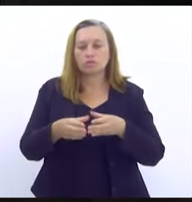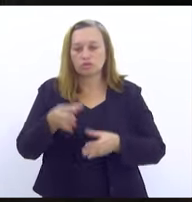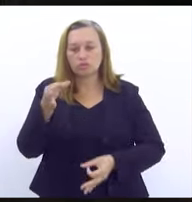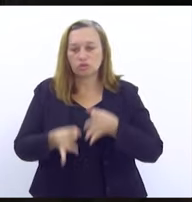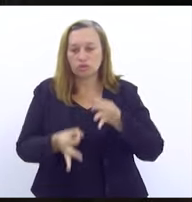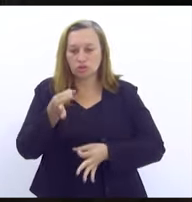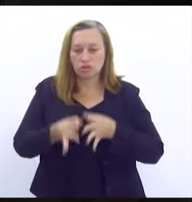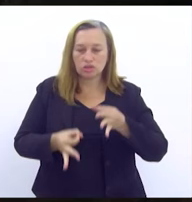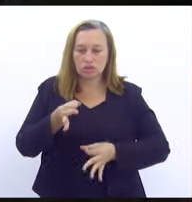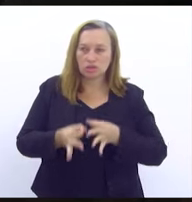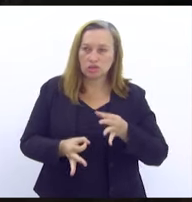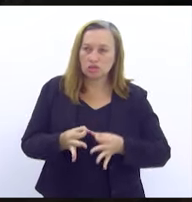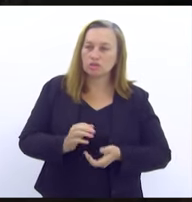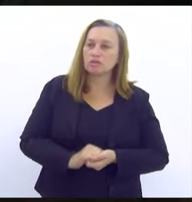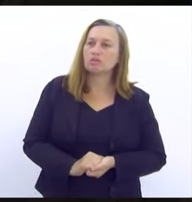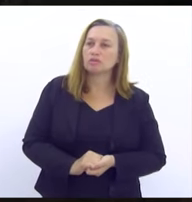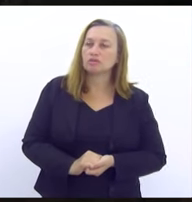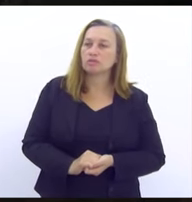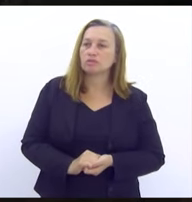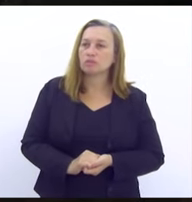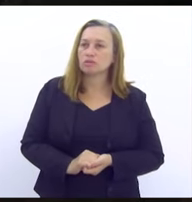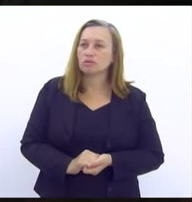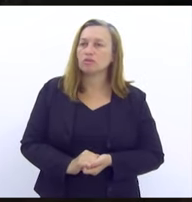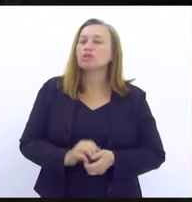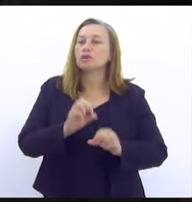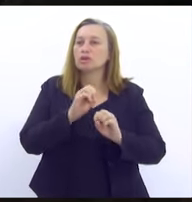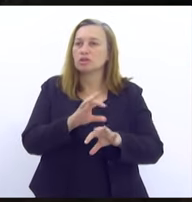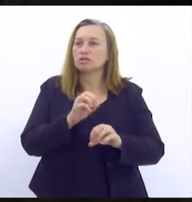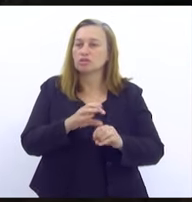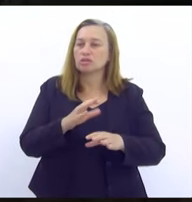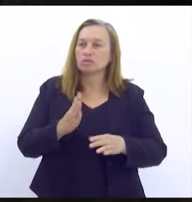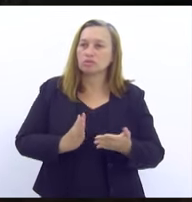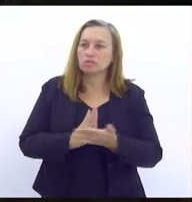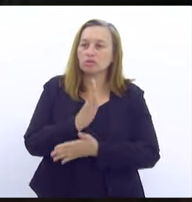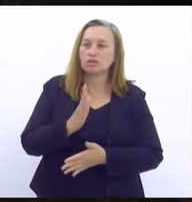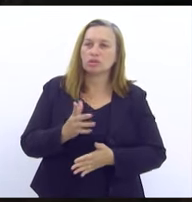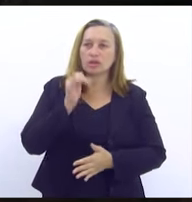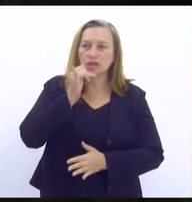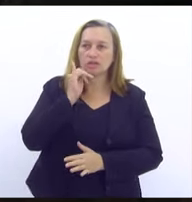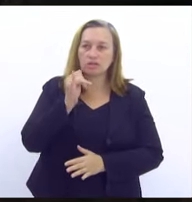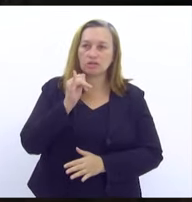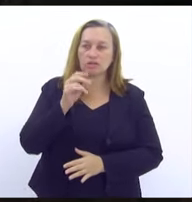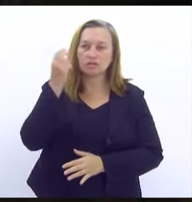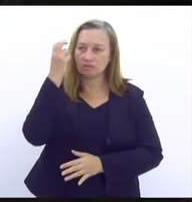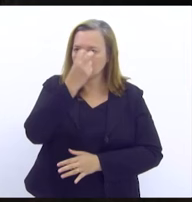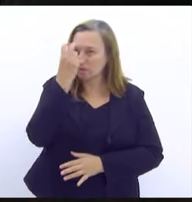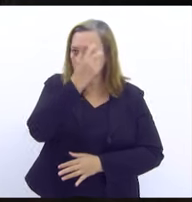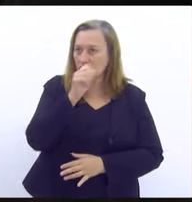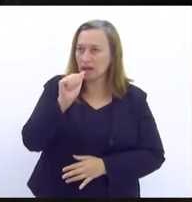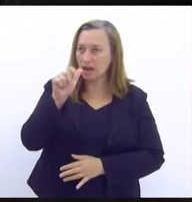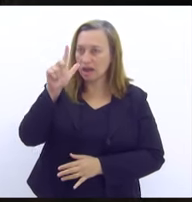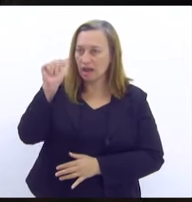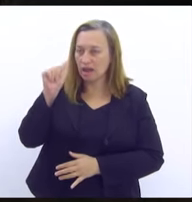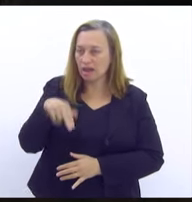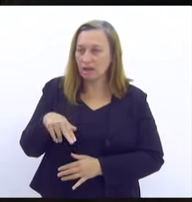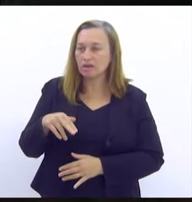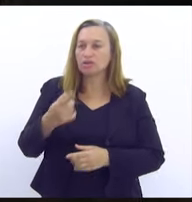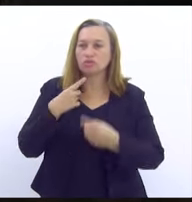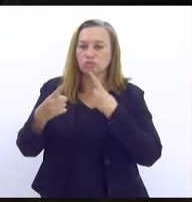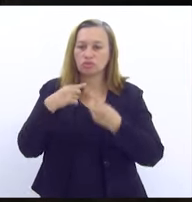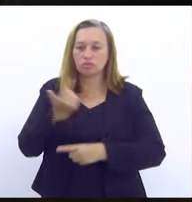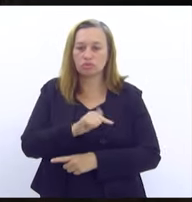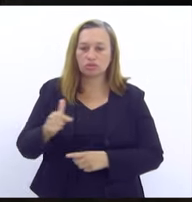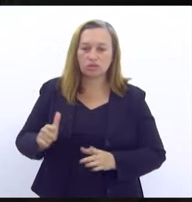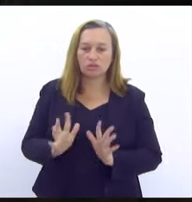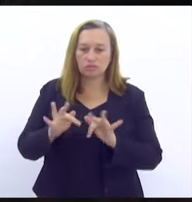e Justiça pela Juridicidade e de Educação Favorável. Relatores, deputada Verônica Lima e Alan Lopes. Em discussão, não vendo